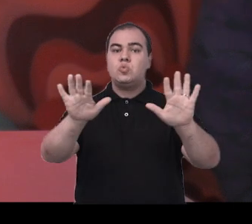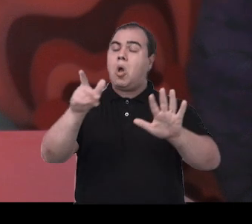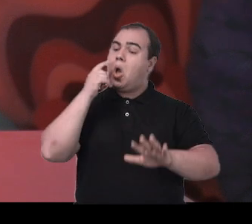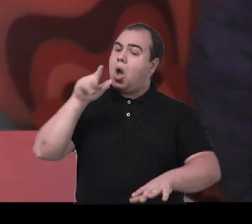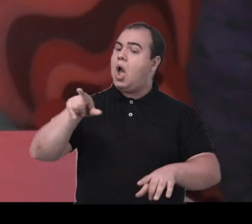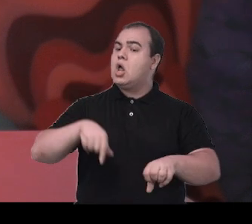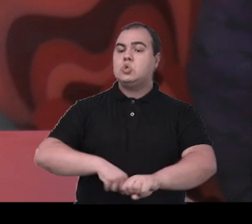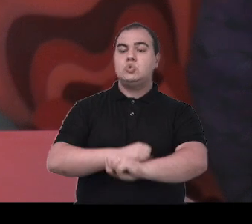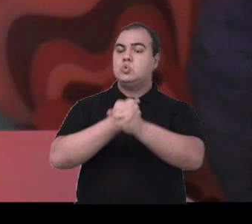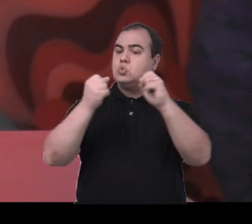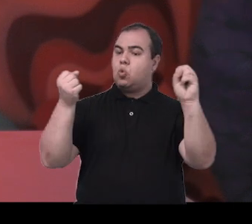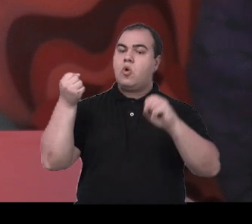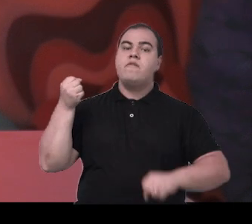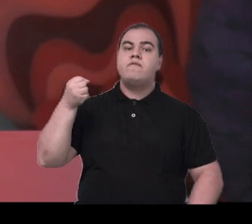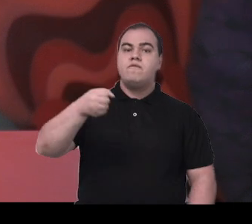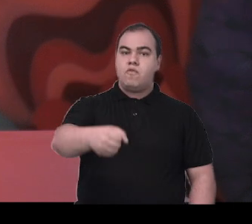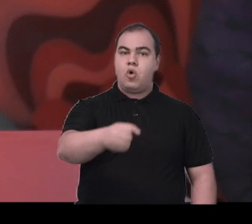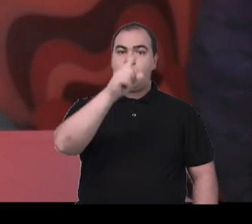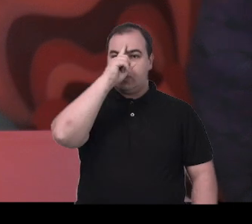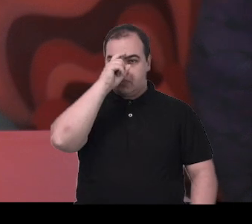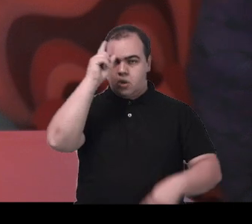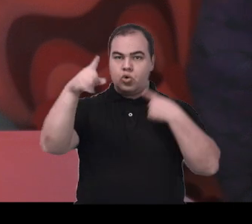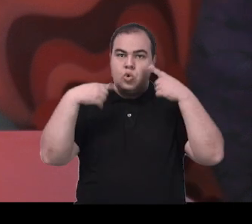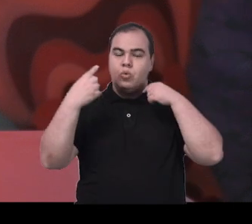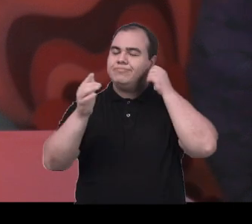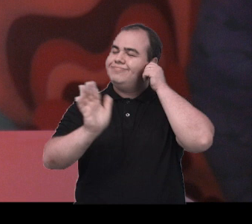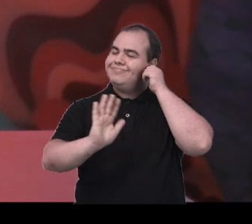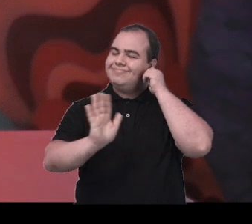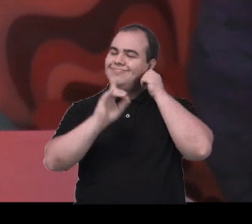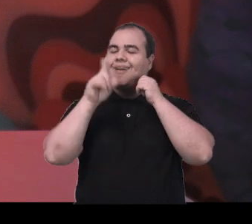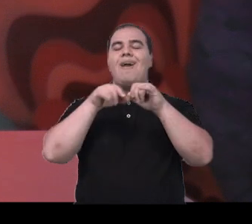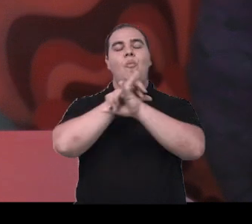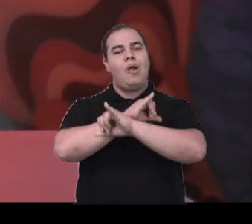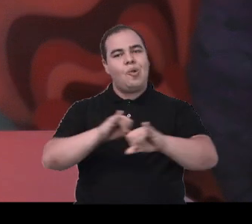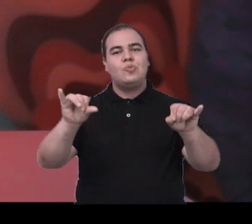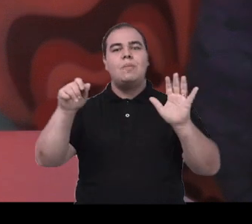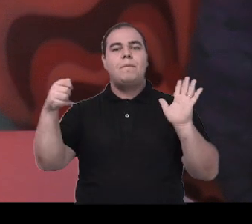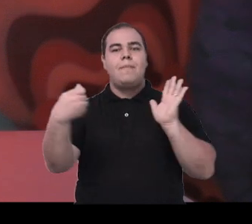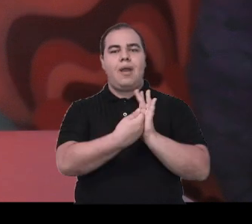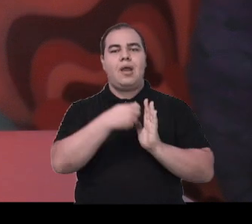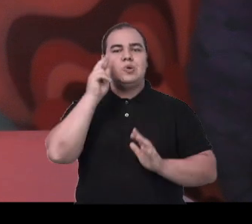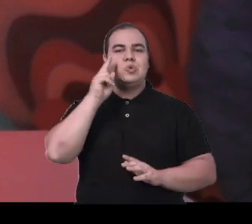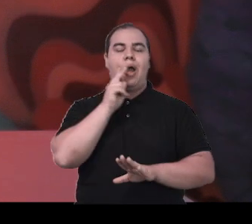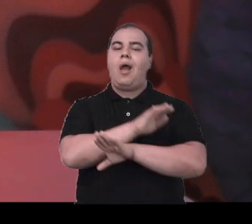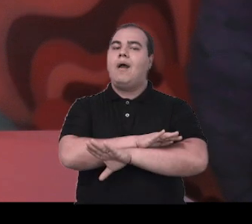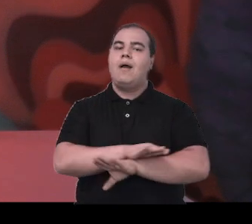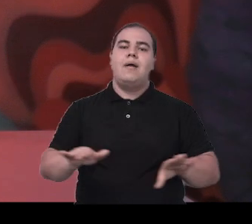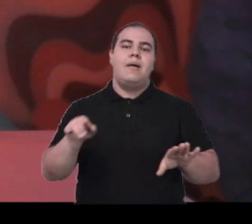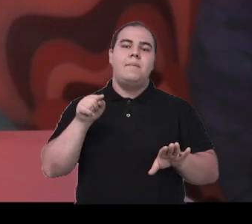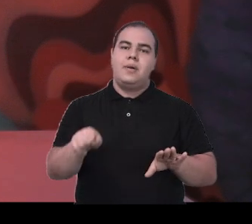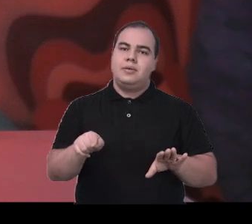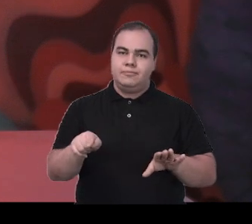anúncio. Nossa, ele surtou e foi para o hospício. Isso é um anúncio que marca a história e